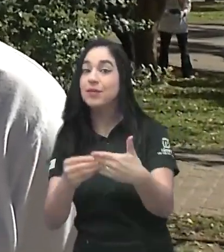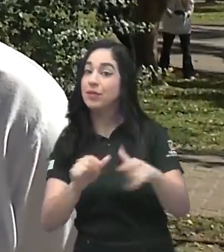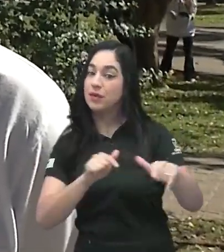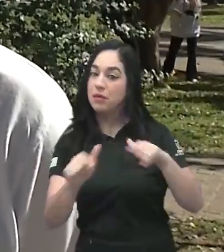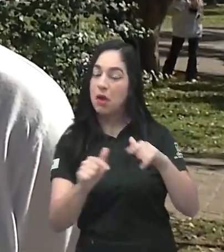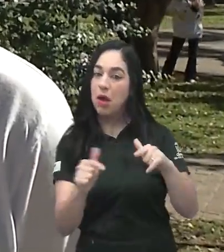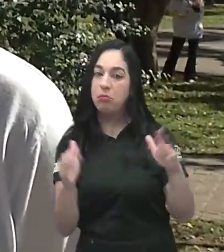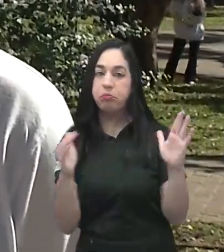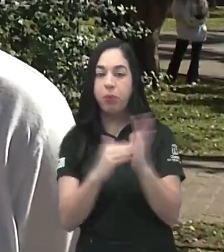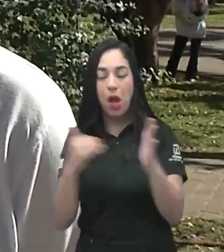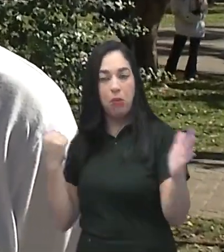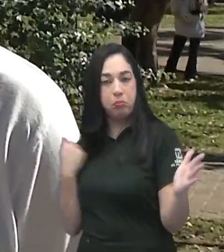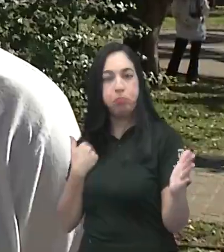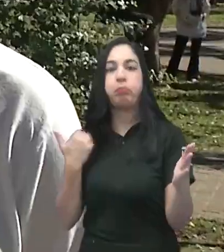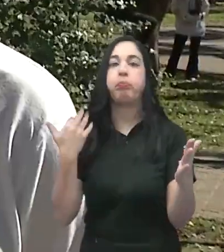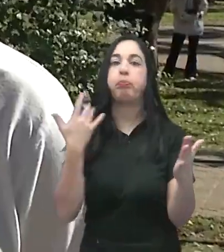fazem